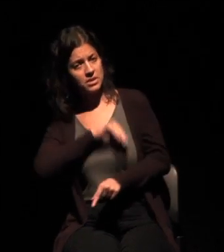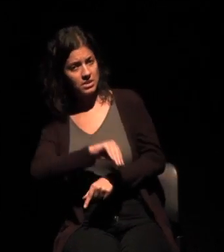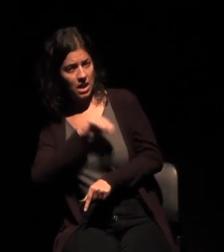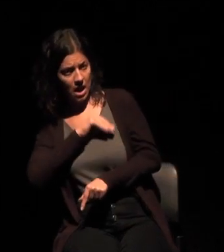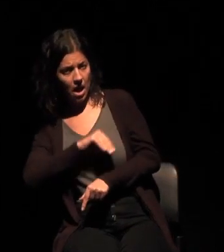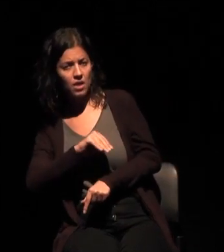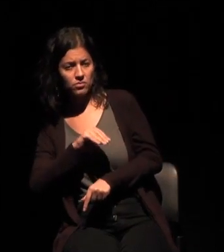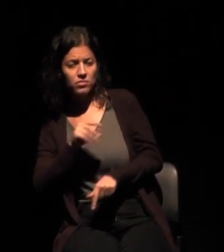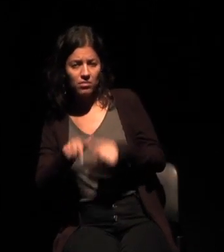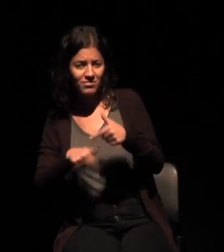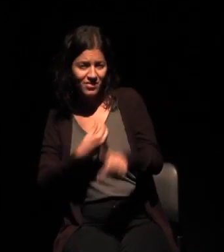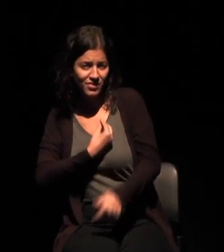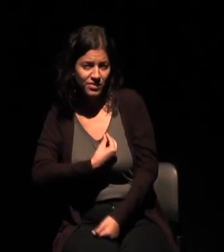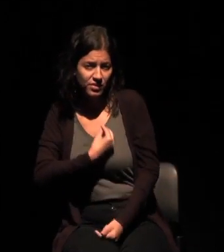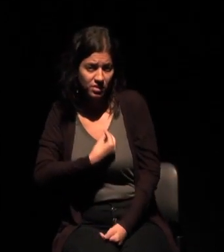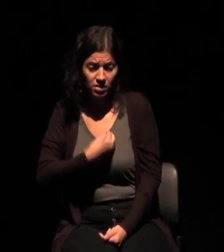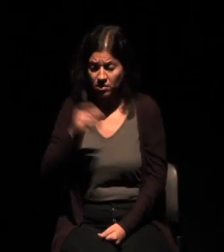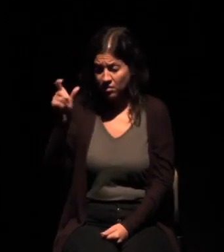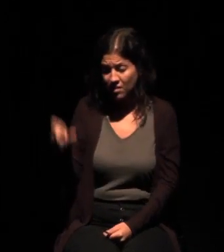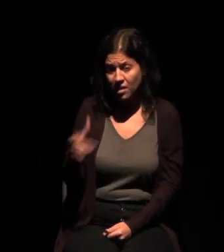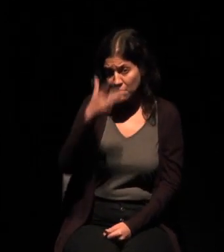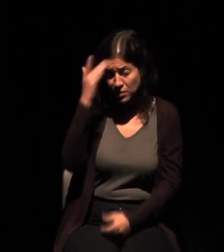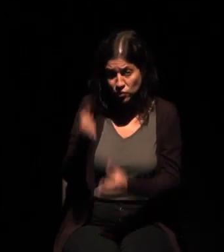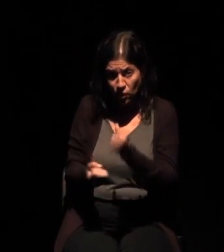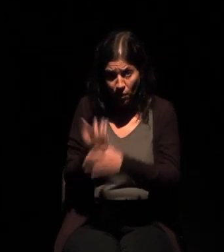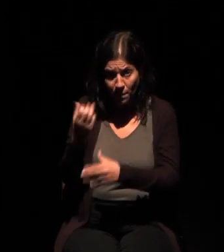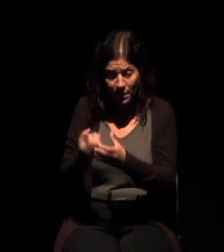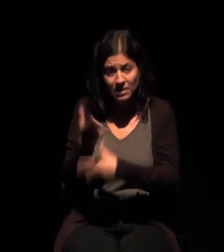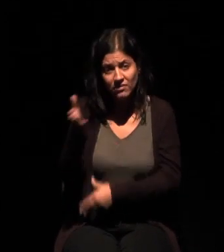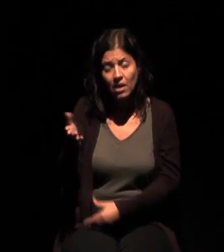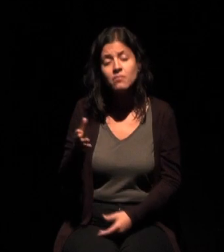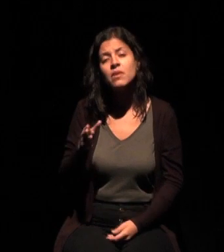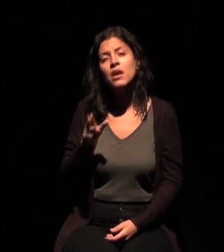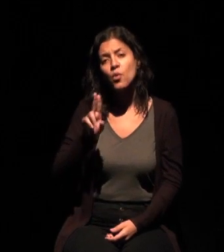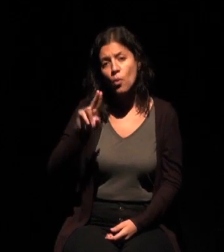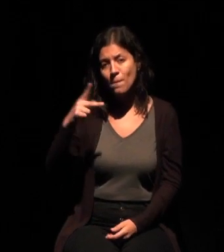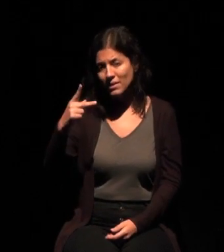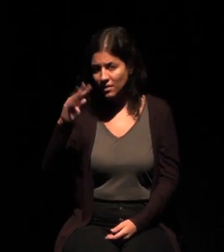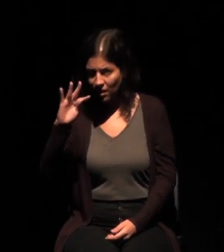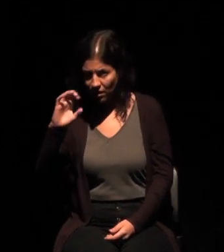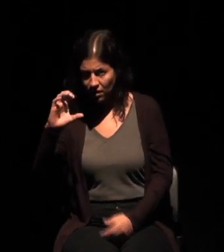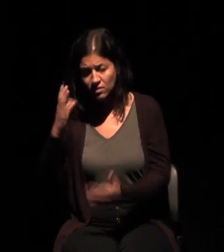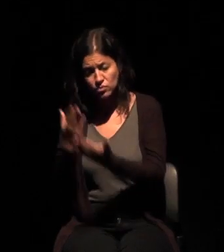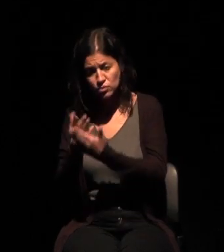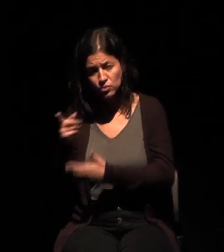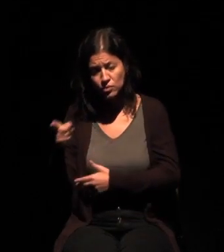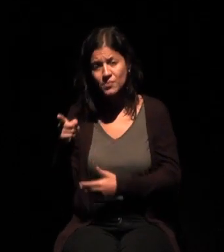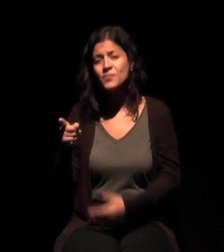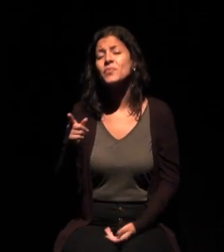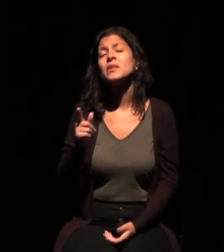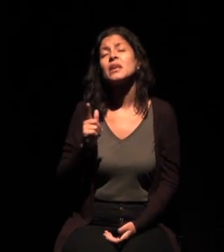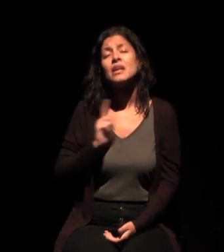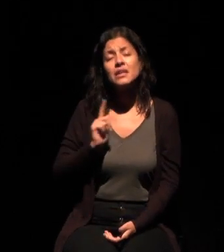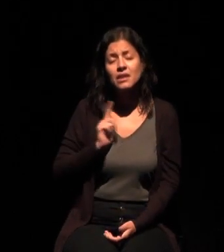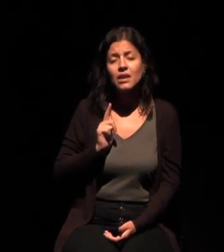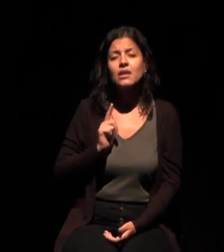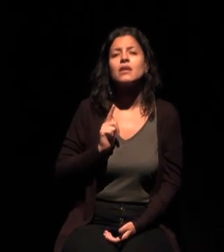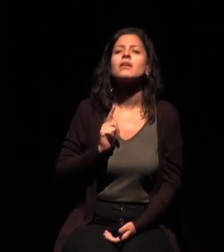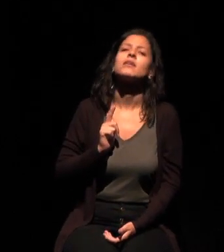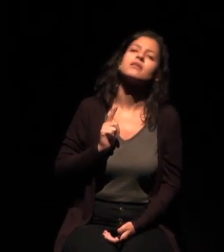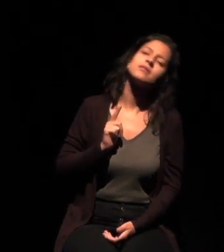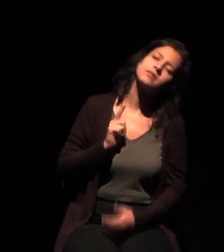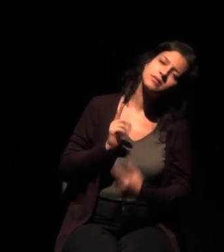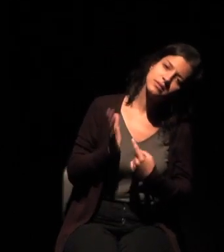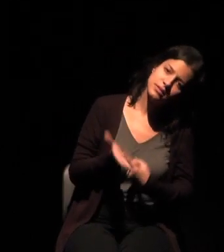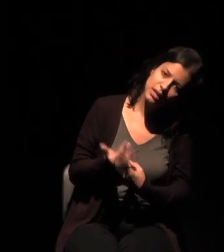muitas vezes o propósito do empreendedor que passa pelo pt ac é cada vez mais já temos sobretudo lado das tecnologias projetos